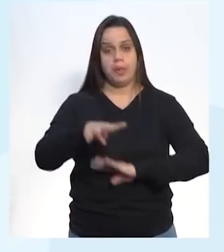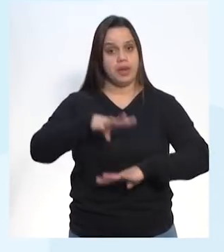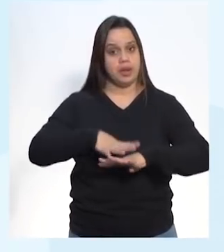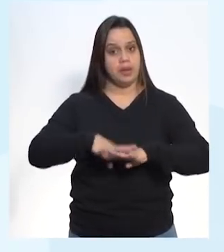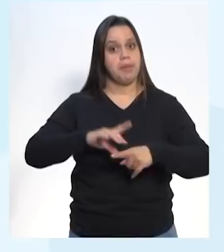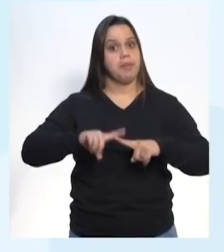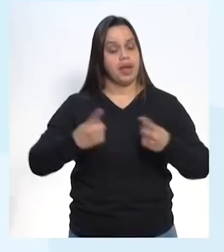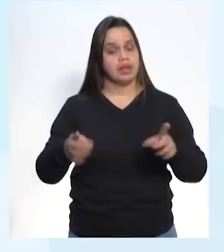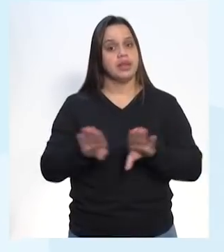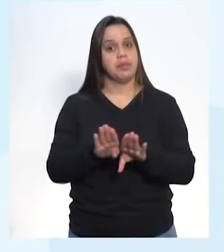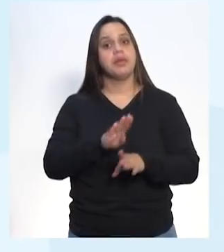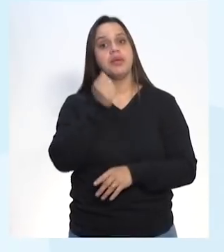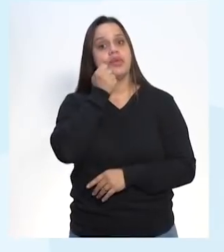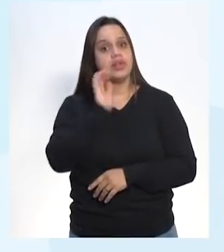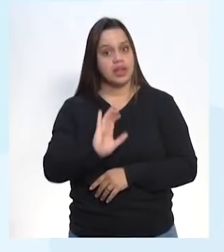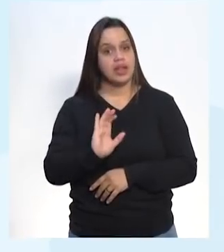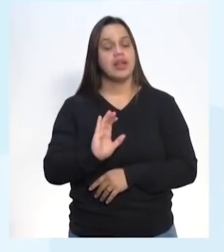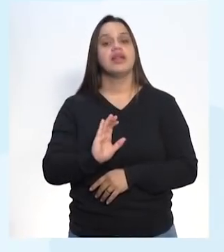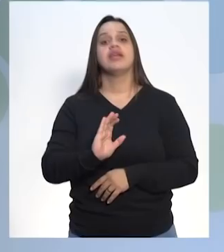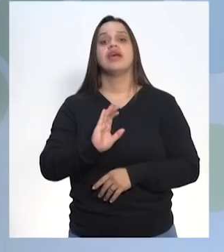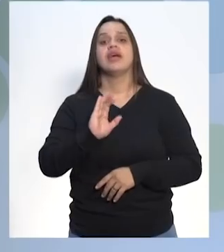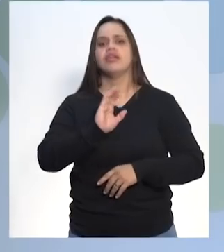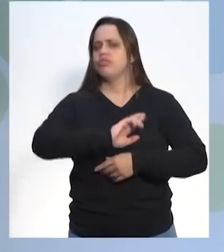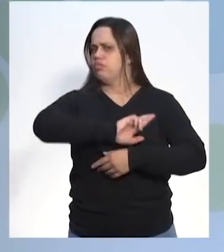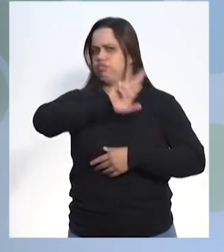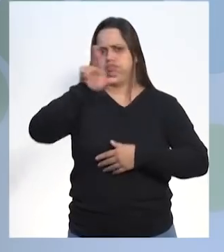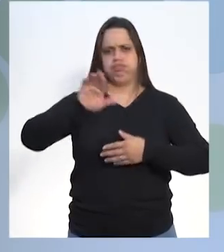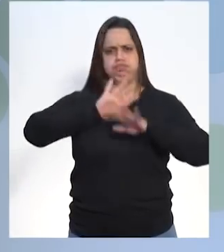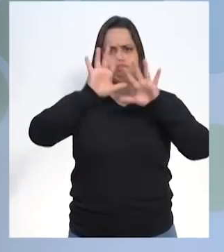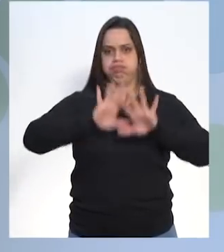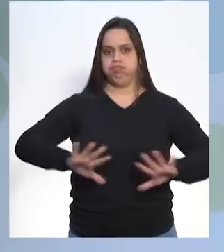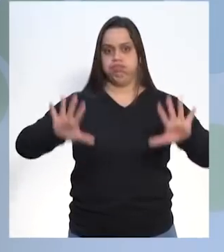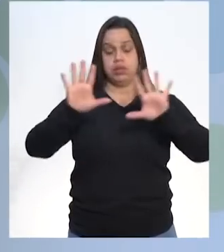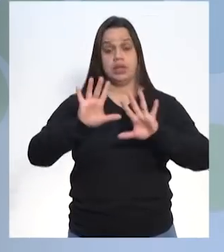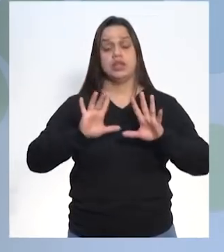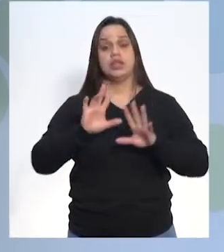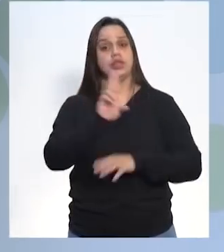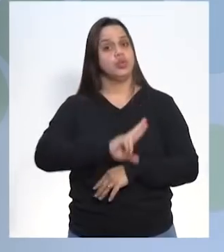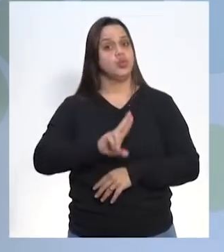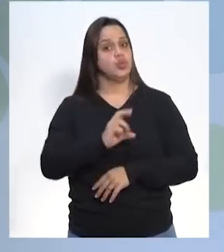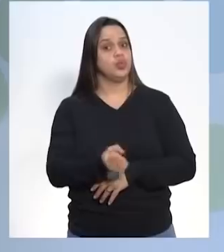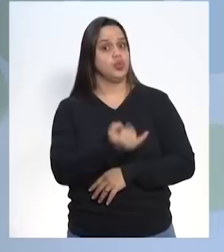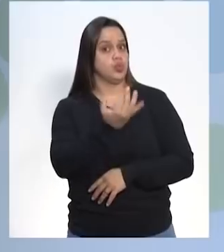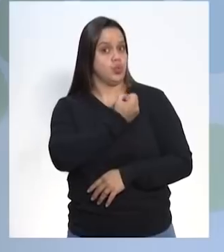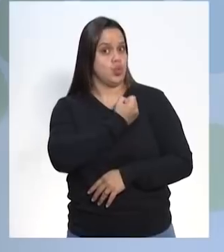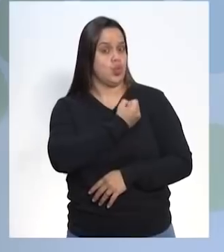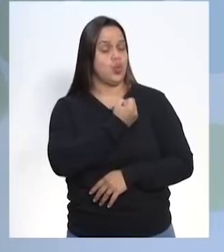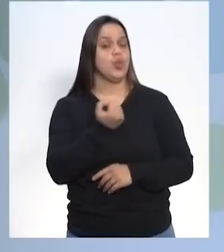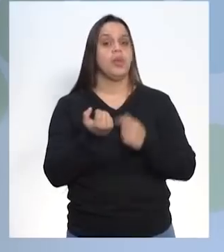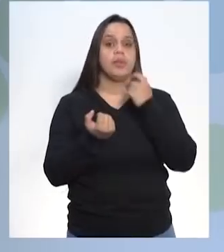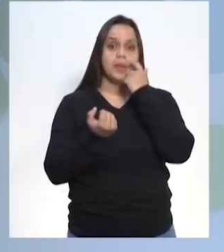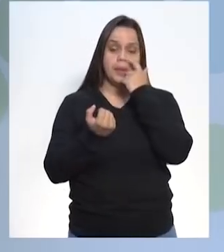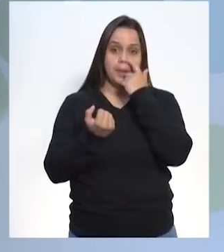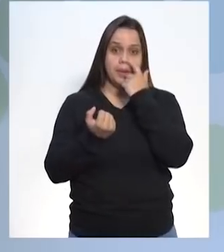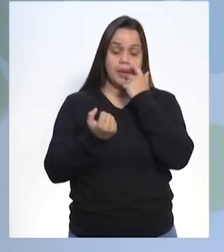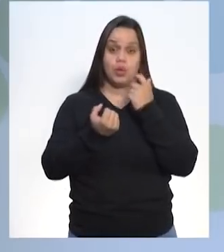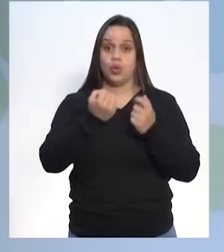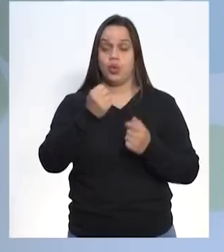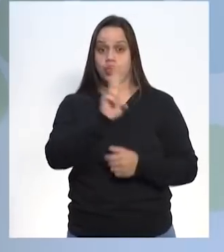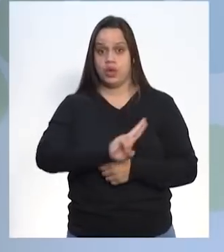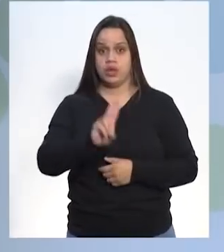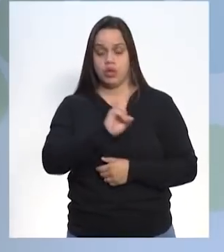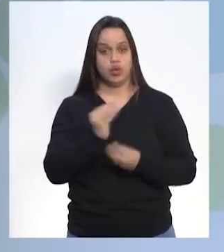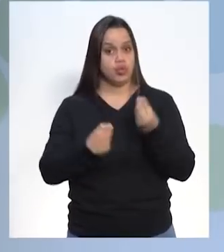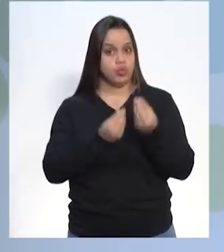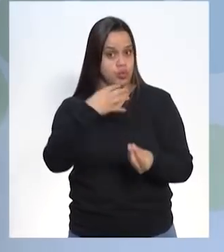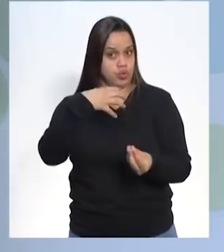também para a ciência, no caso aí de maneira geral. Então, a utilização desses números, aí, a utilização desse formato,